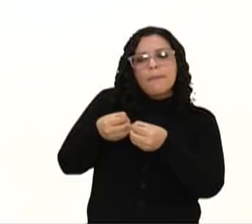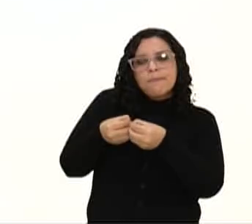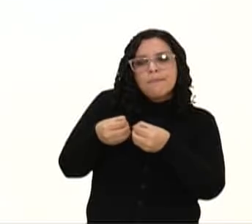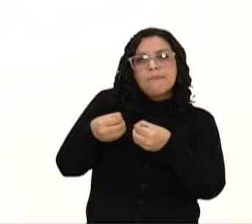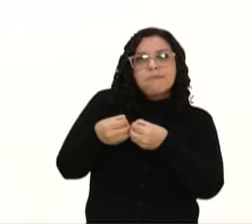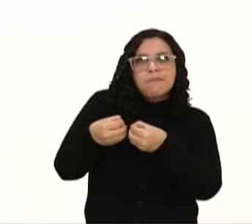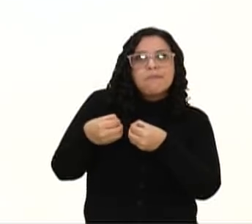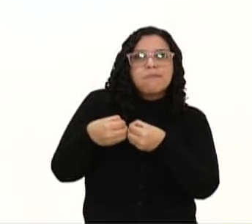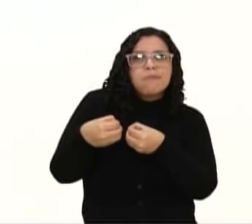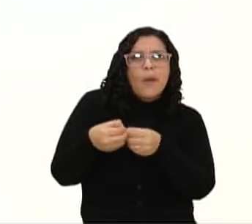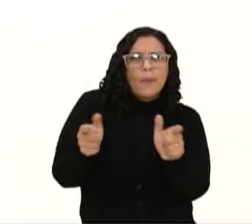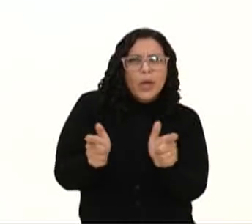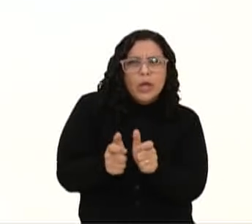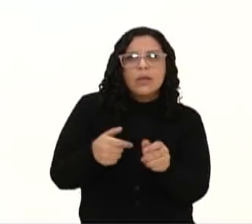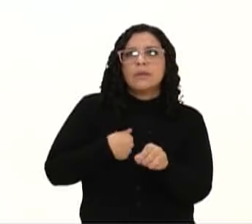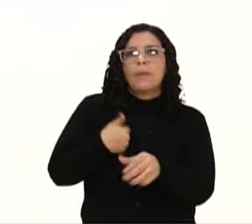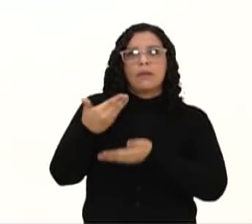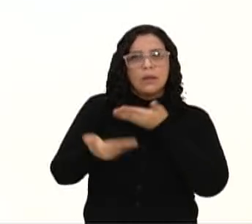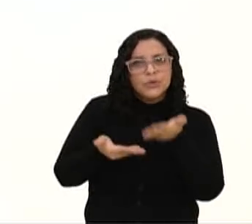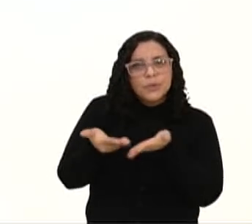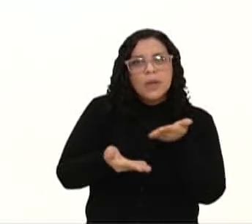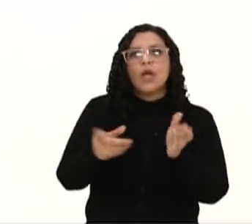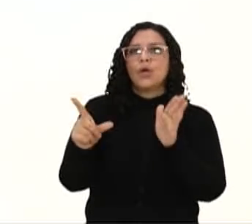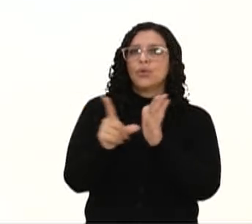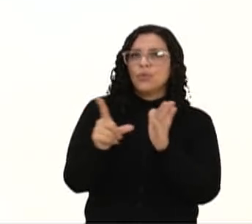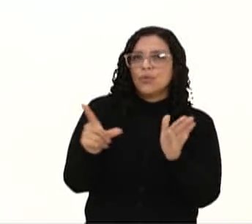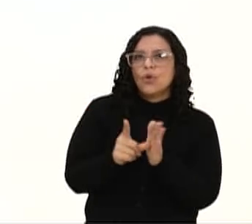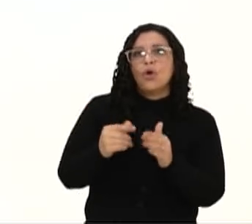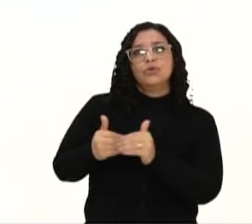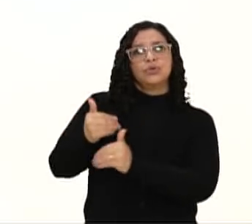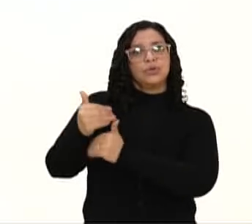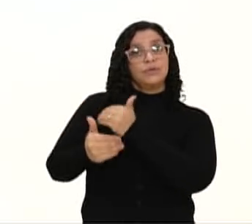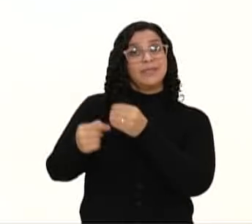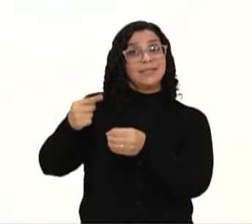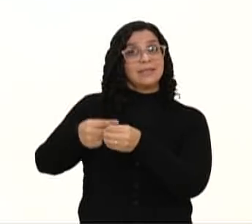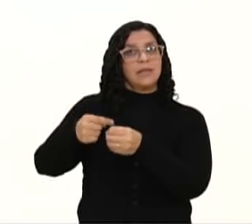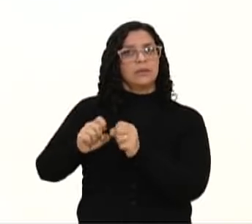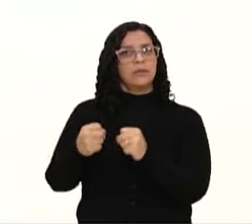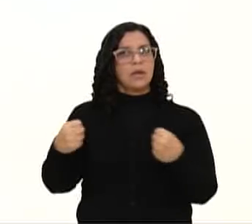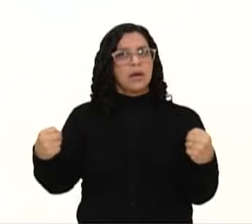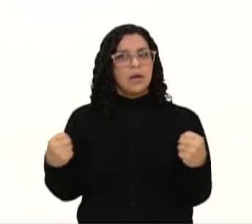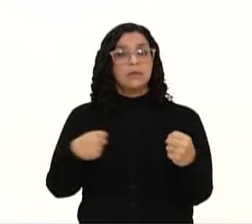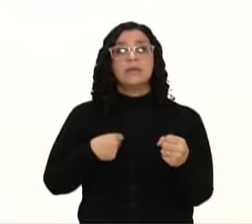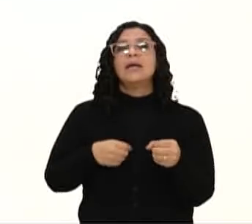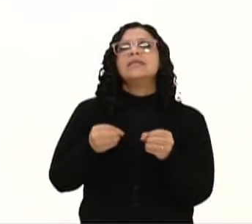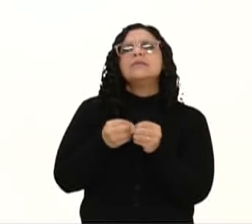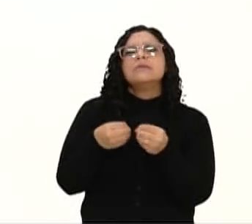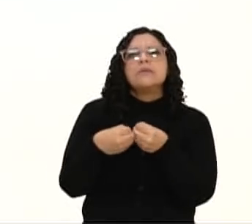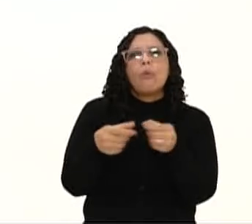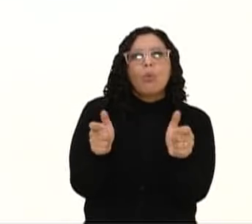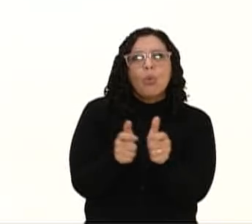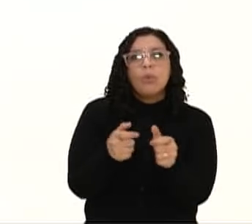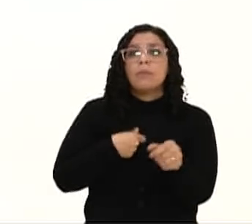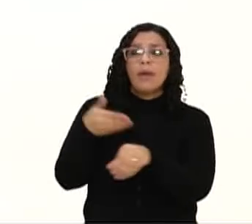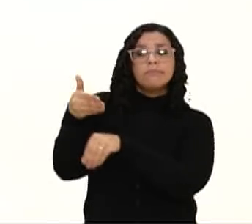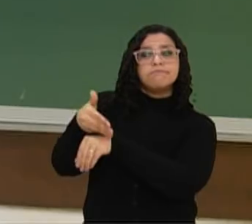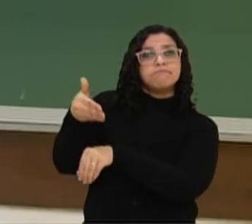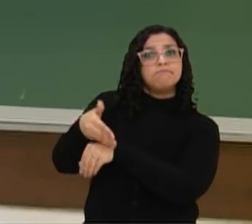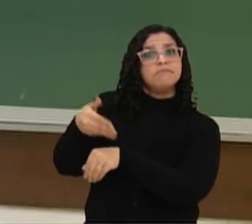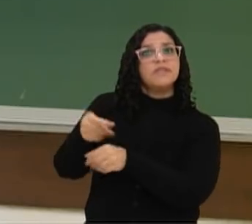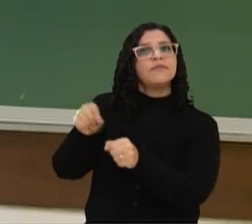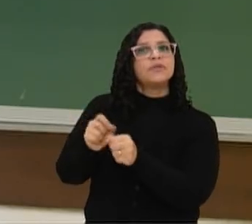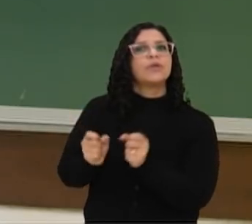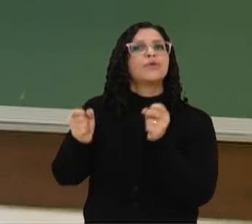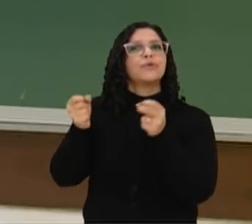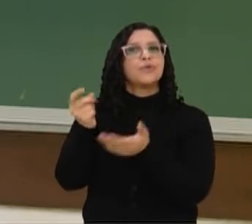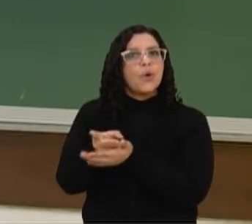Com os produtos, os serviços, o comércio que é desenvolvido nessas cidades, pessoas de outros municípios menores vão fazer o